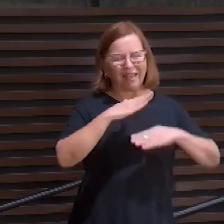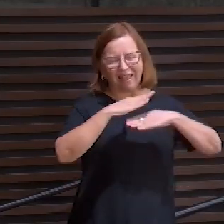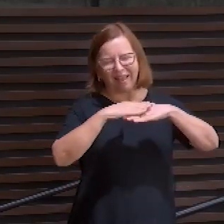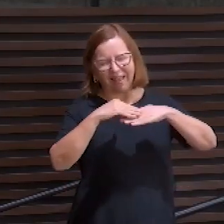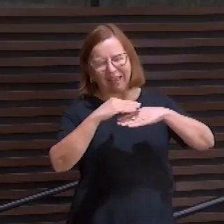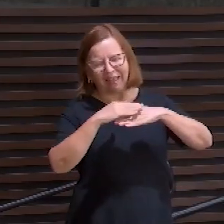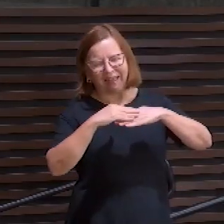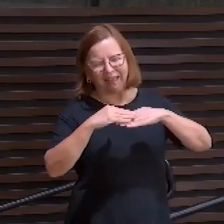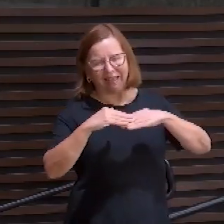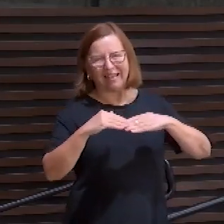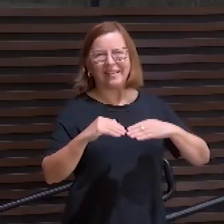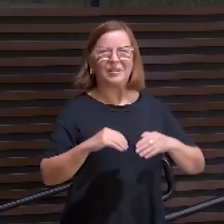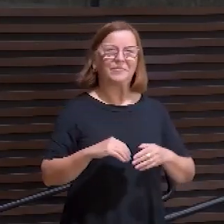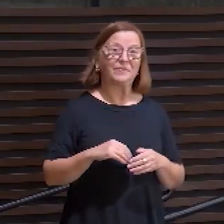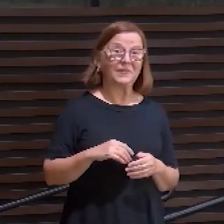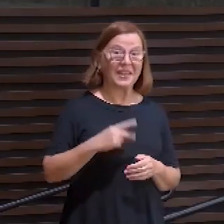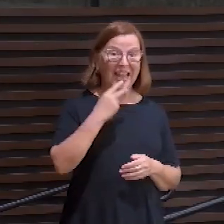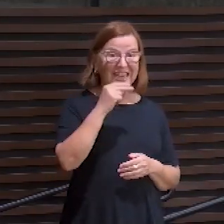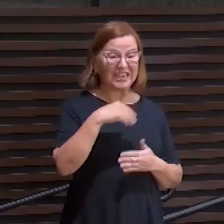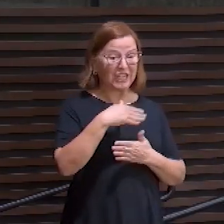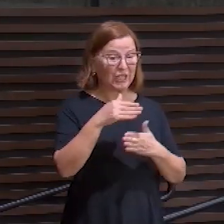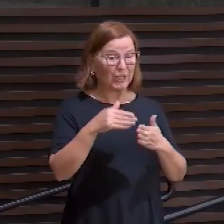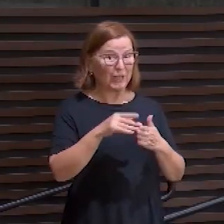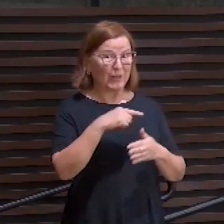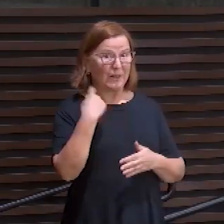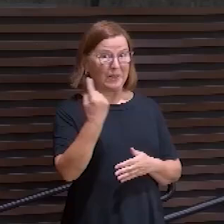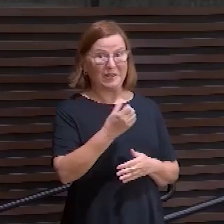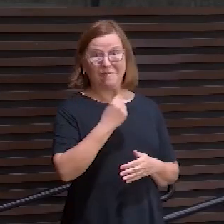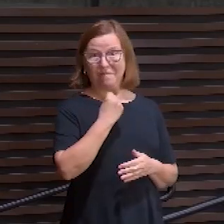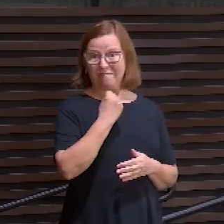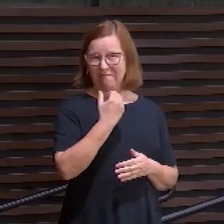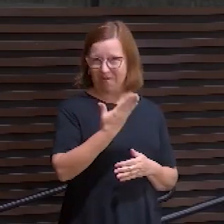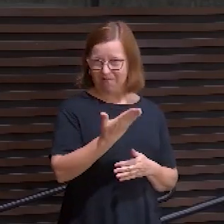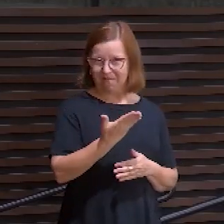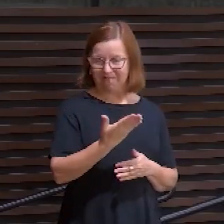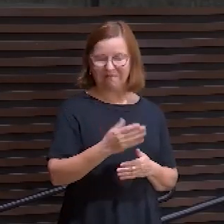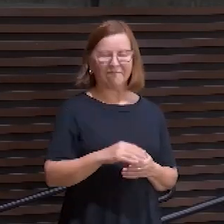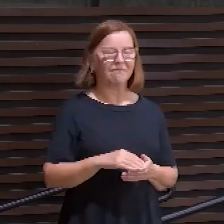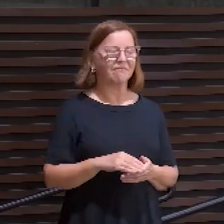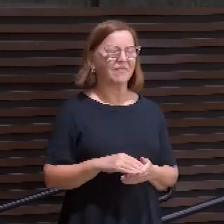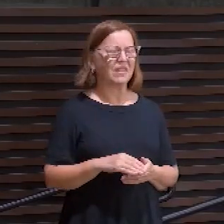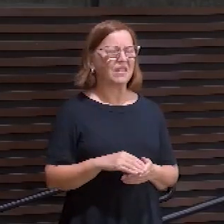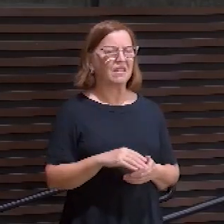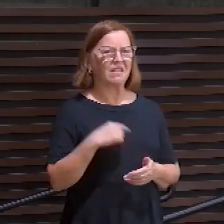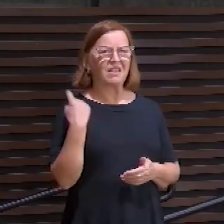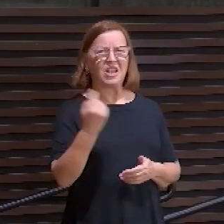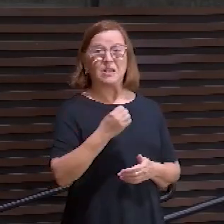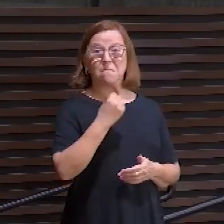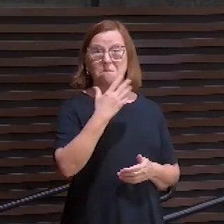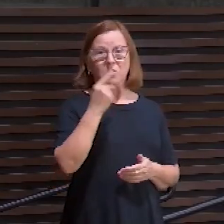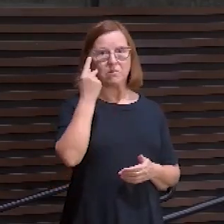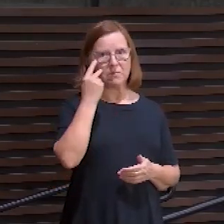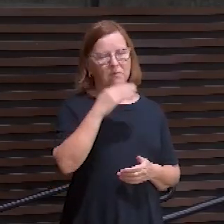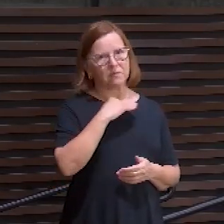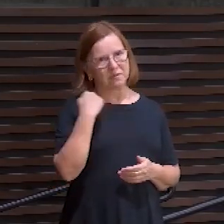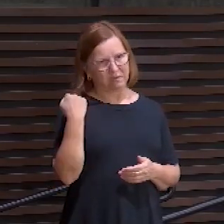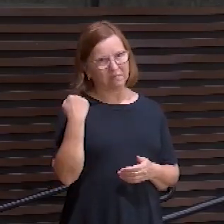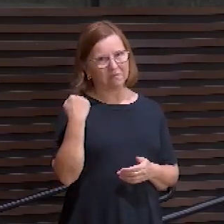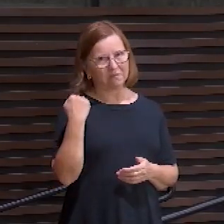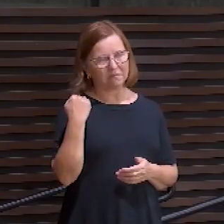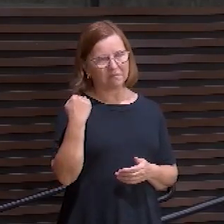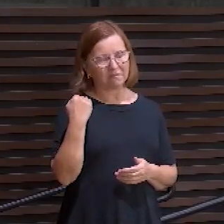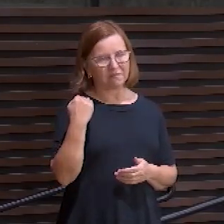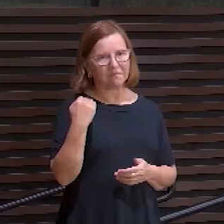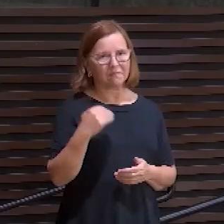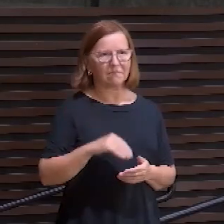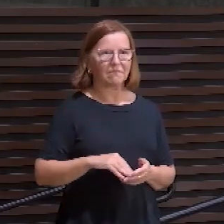de achar que todos nós somos bons. Nós somos bons para morrer.